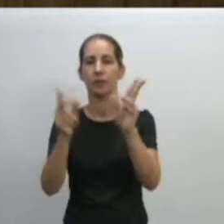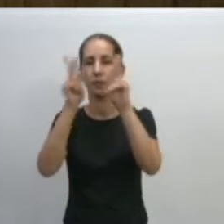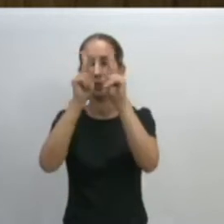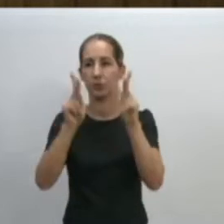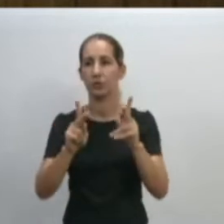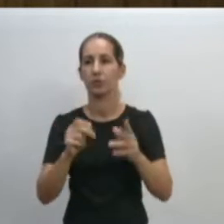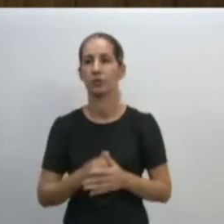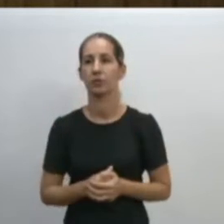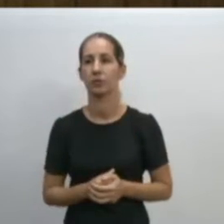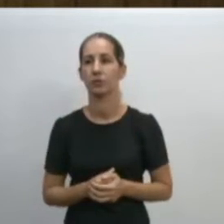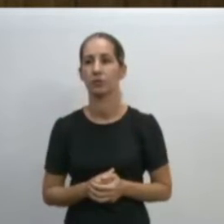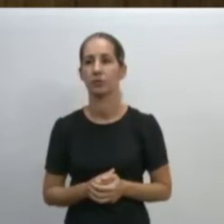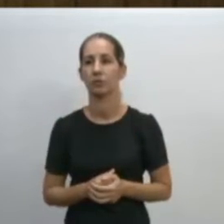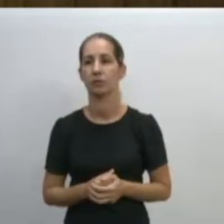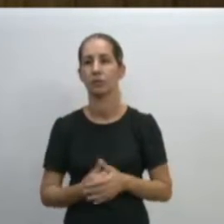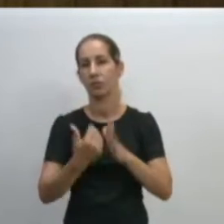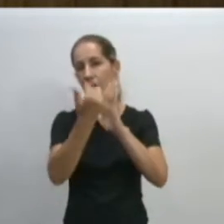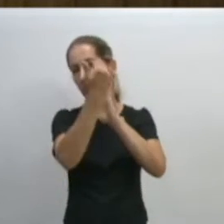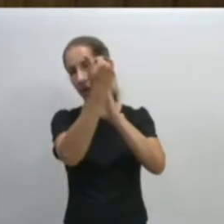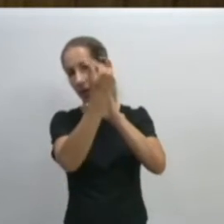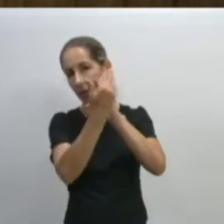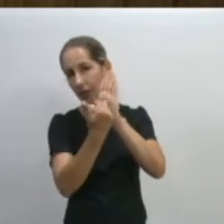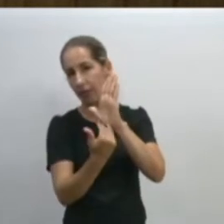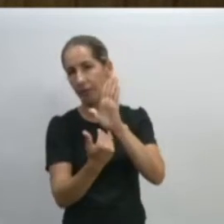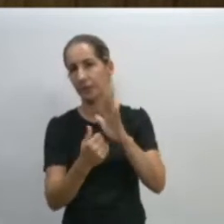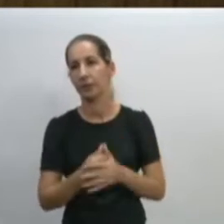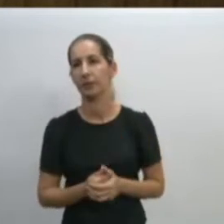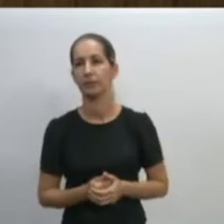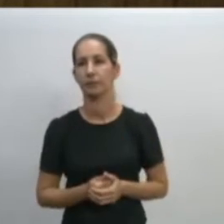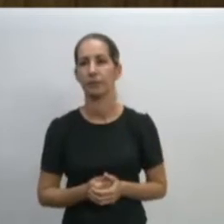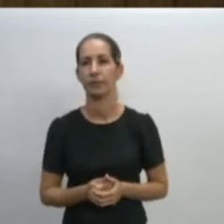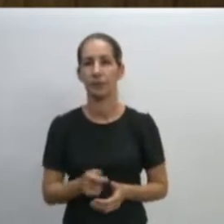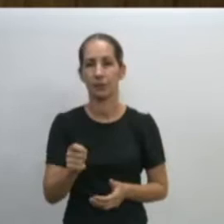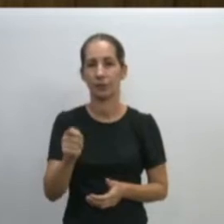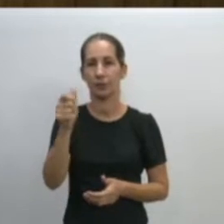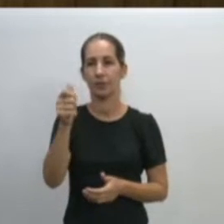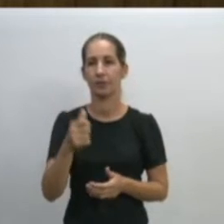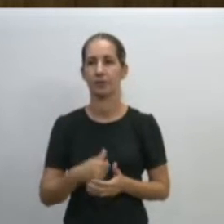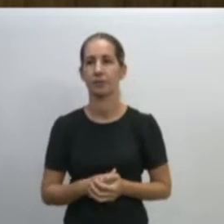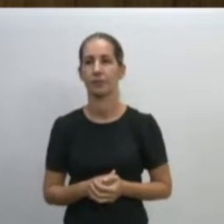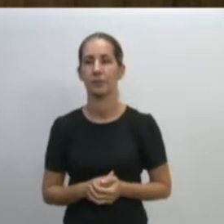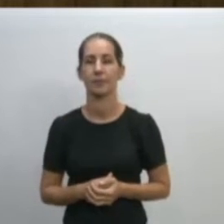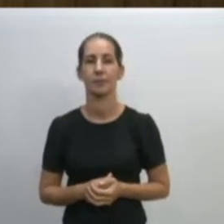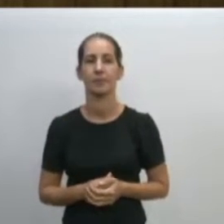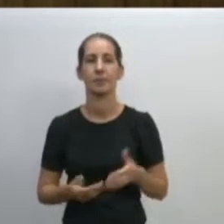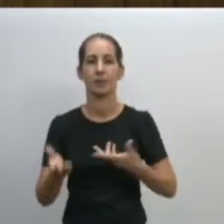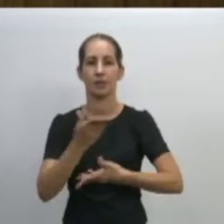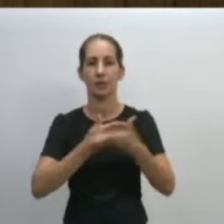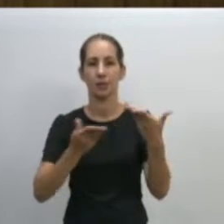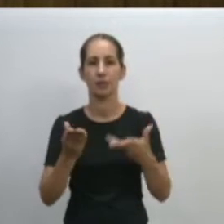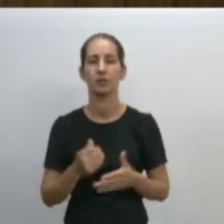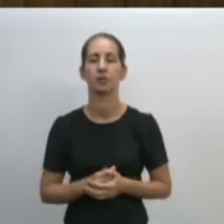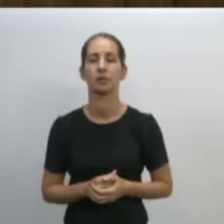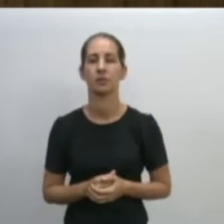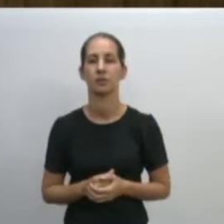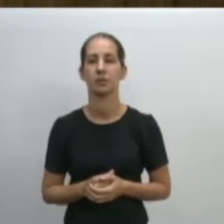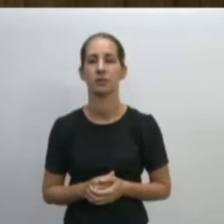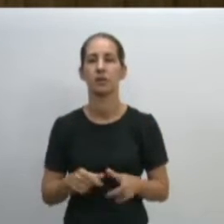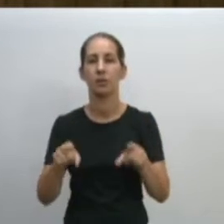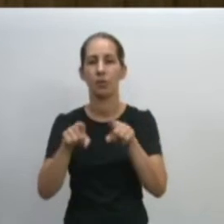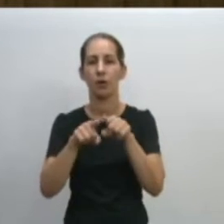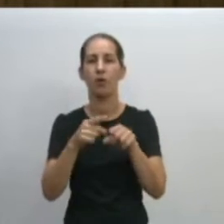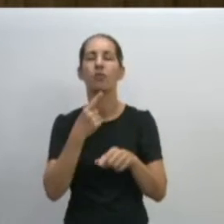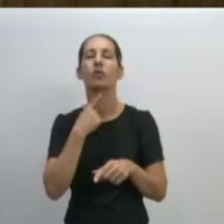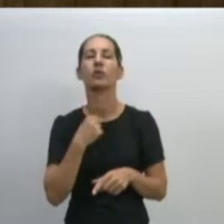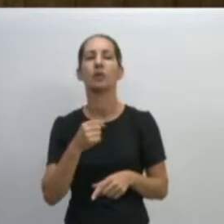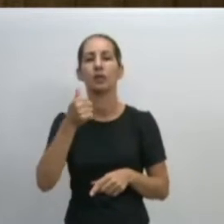projeto que ele faz uma réplica, ele faz uma... É quase que traz, né, a mesma vontade da